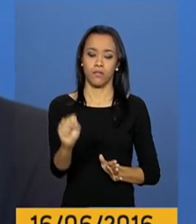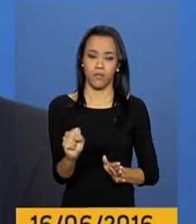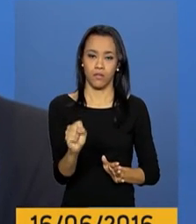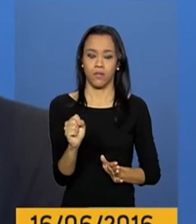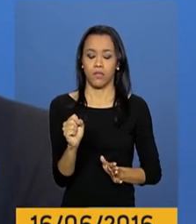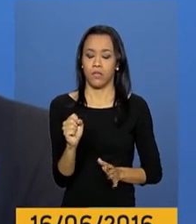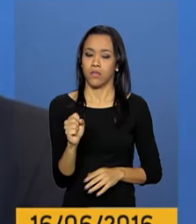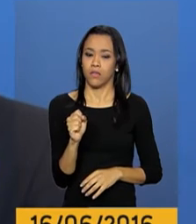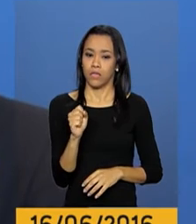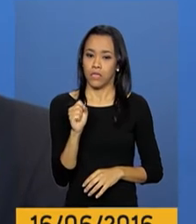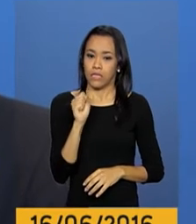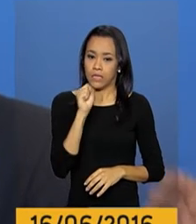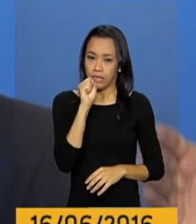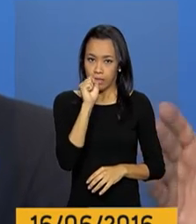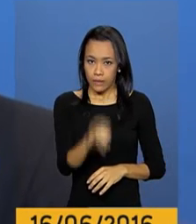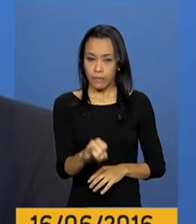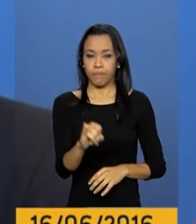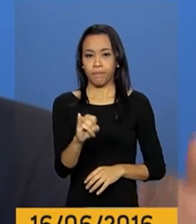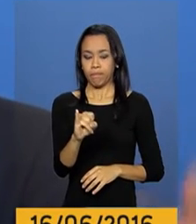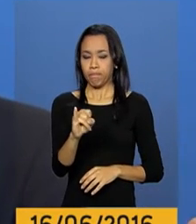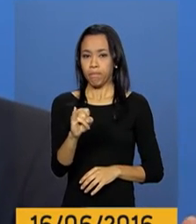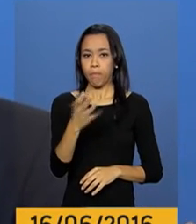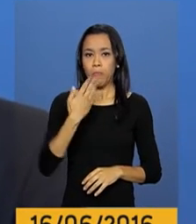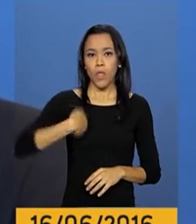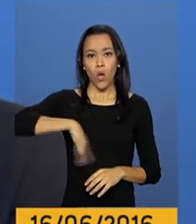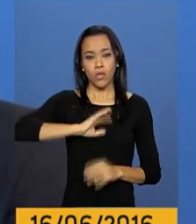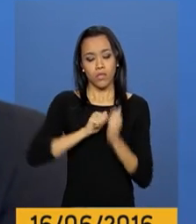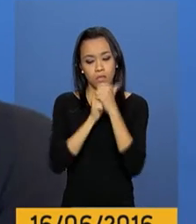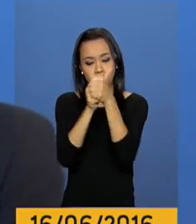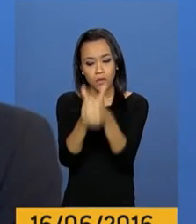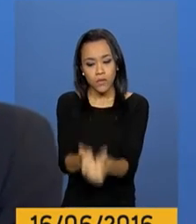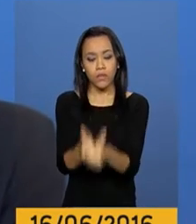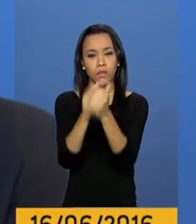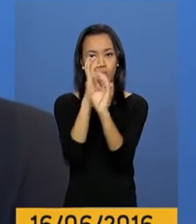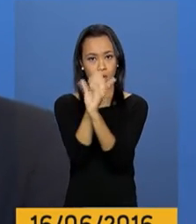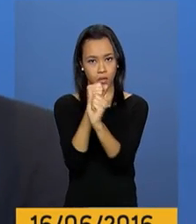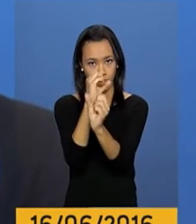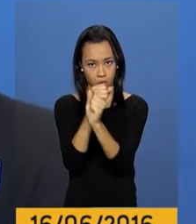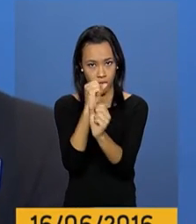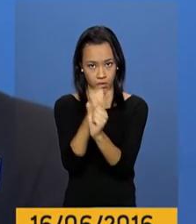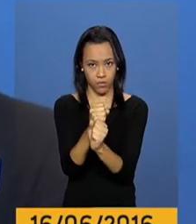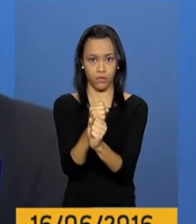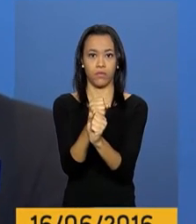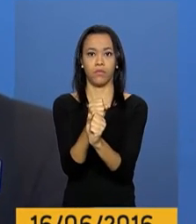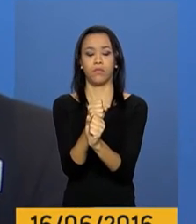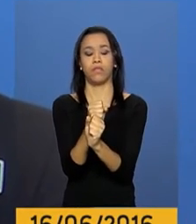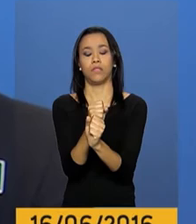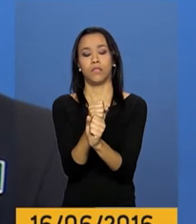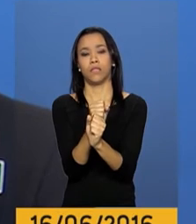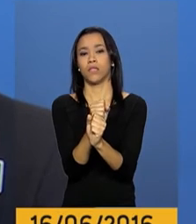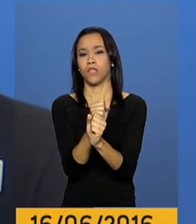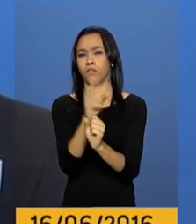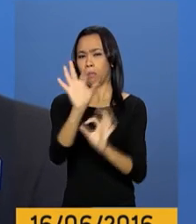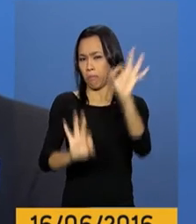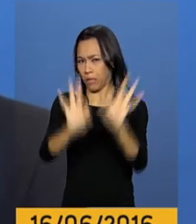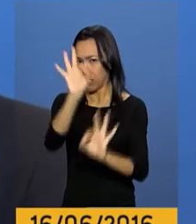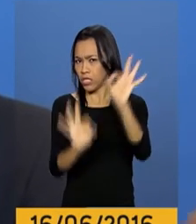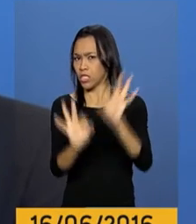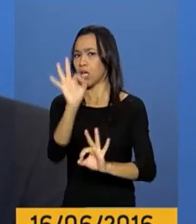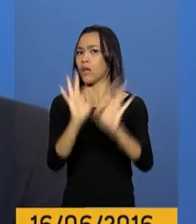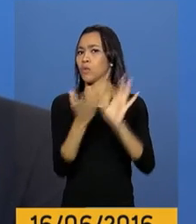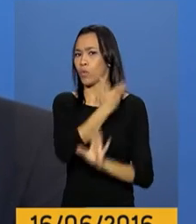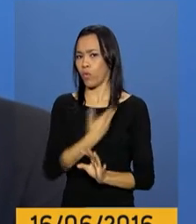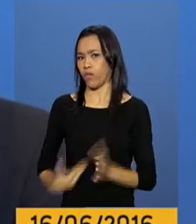nós fôssemos seguir o que estava no orçamento deixado pela gestão da presidente Dilma,